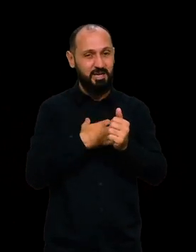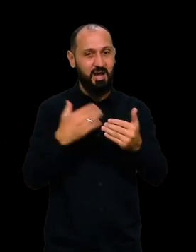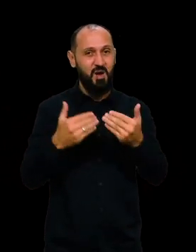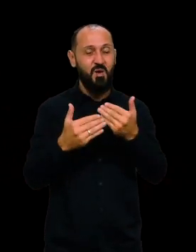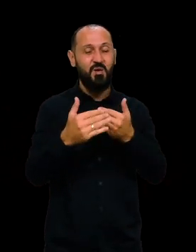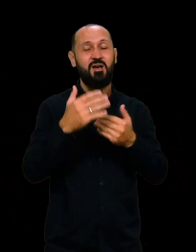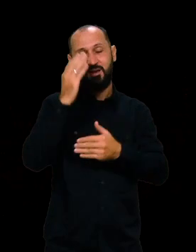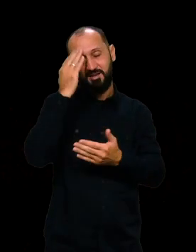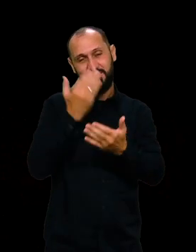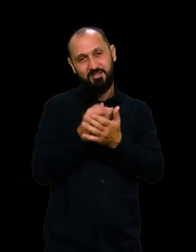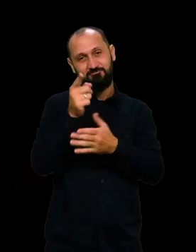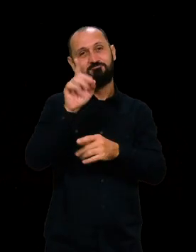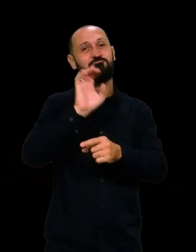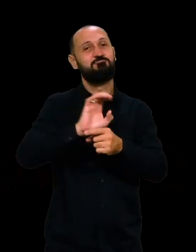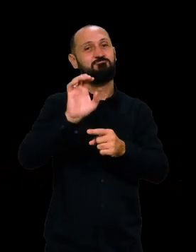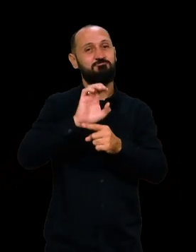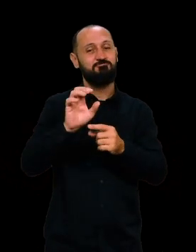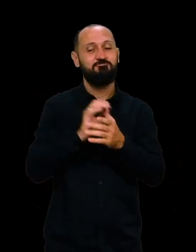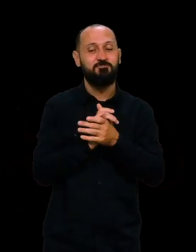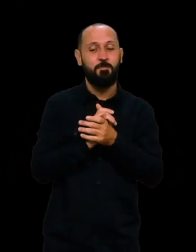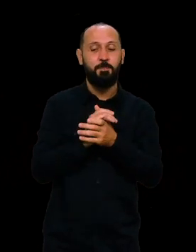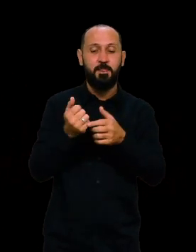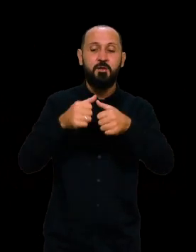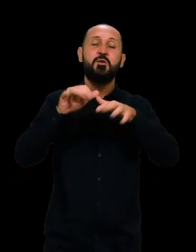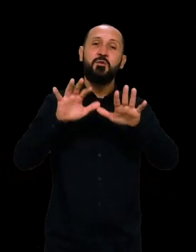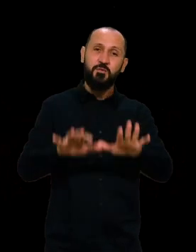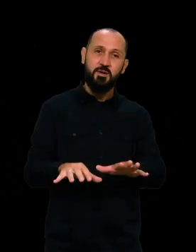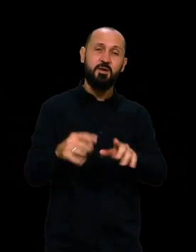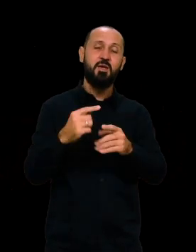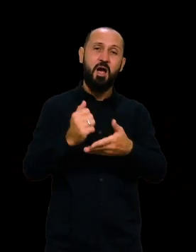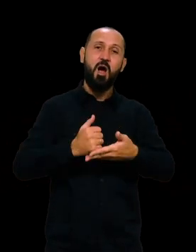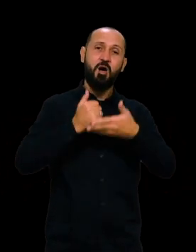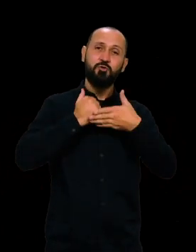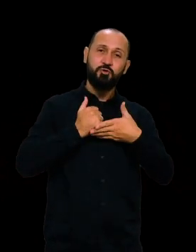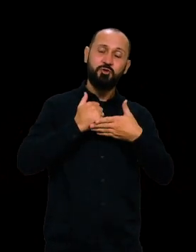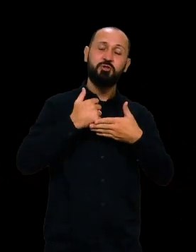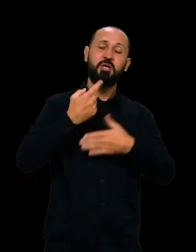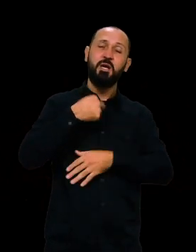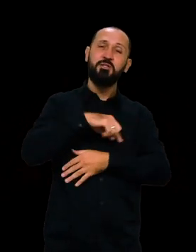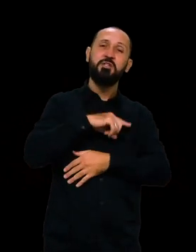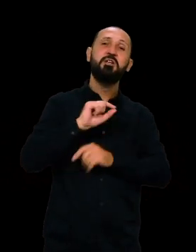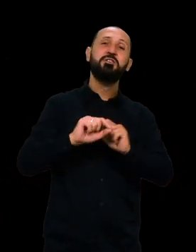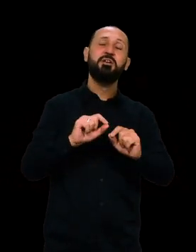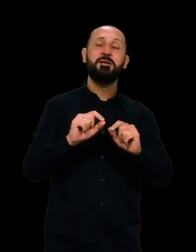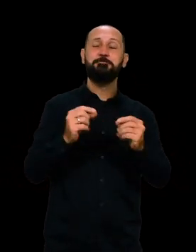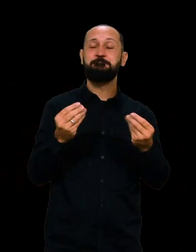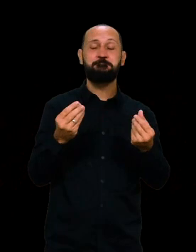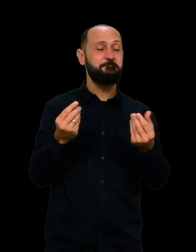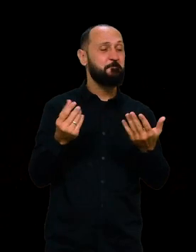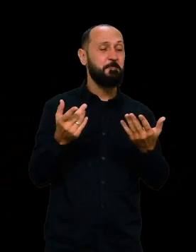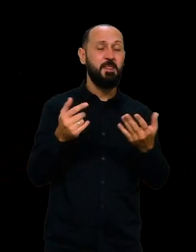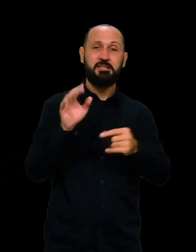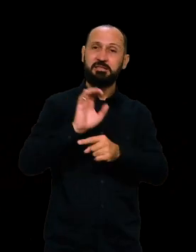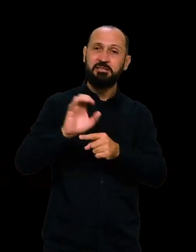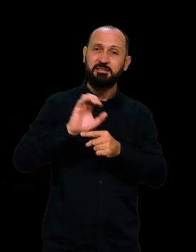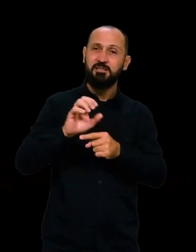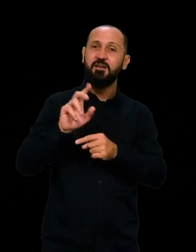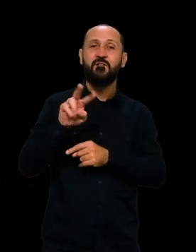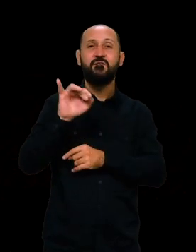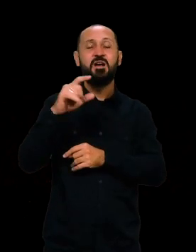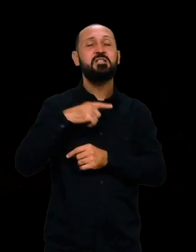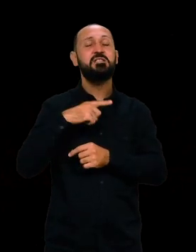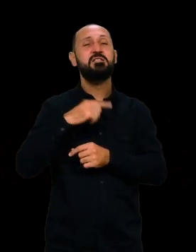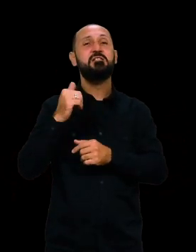vendo aqui agora, acredite no seu estado, que a gente fique aqui também e ajude a gente a construir esse estado